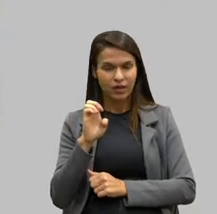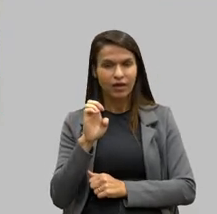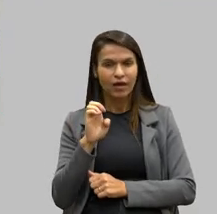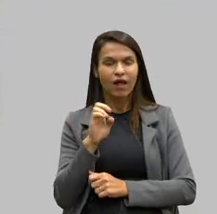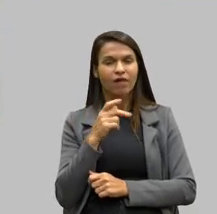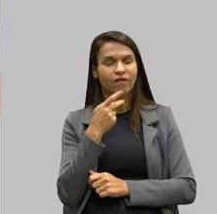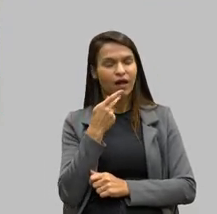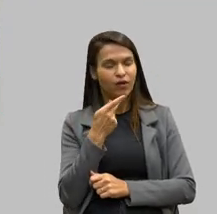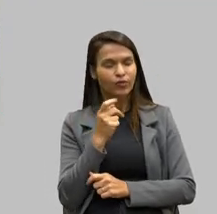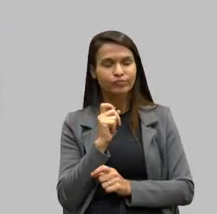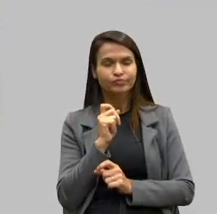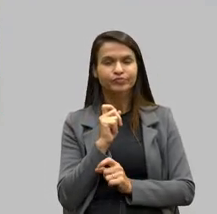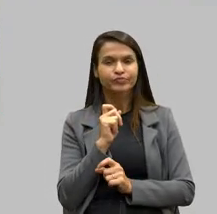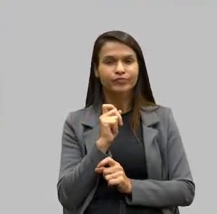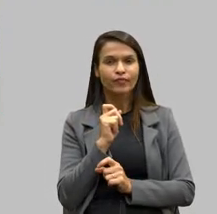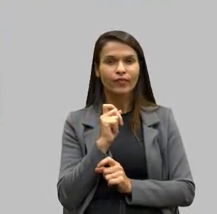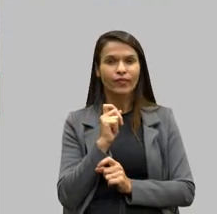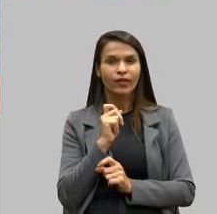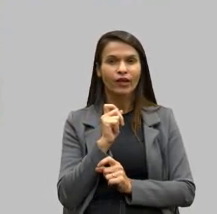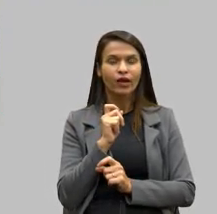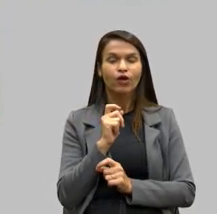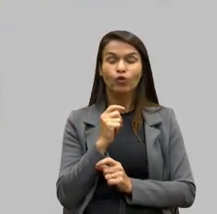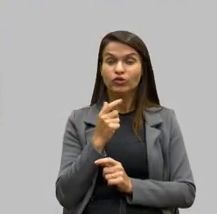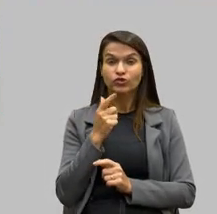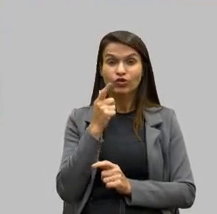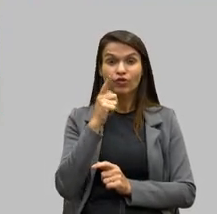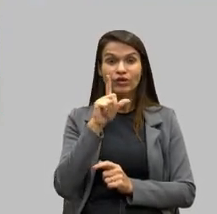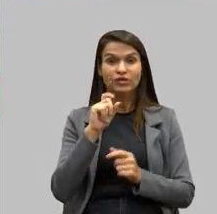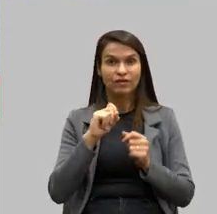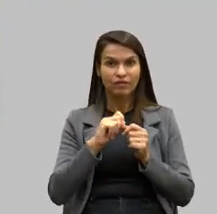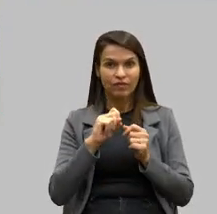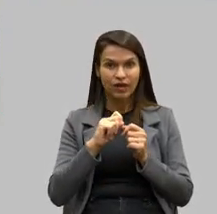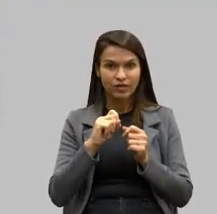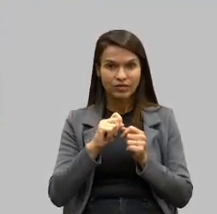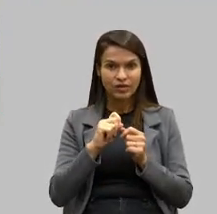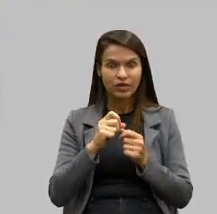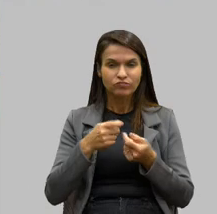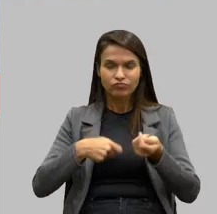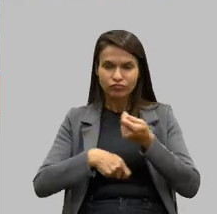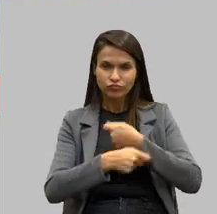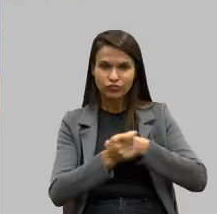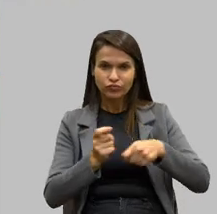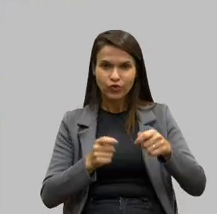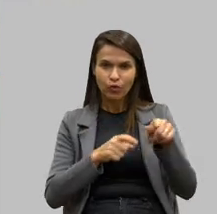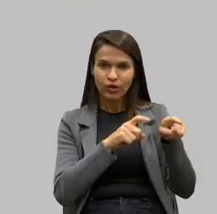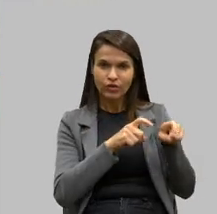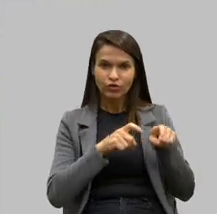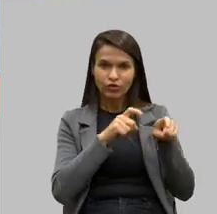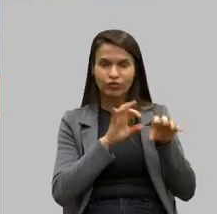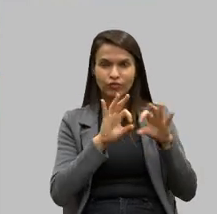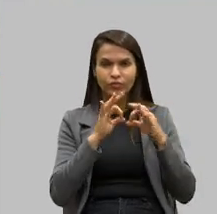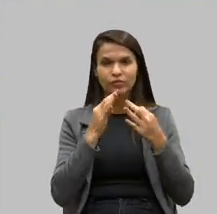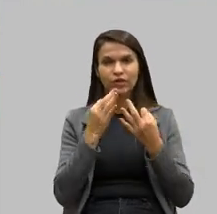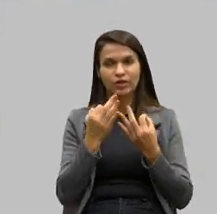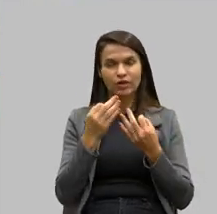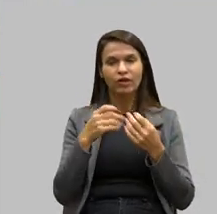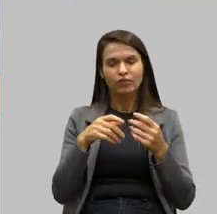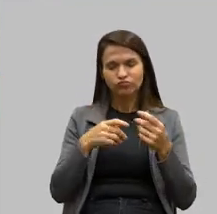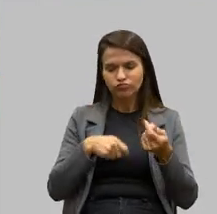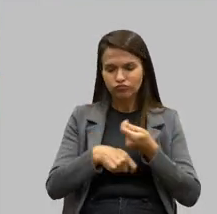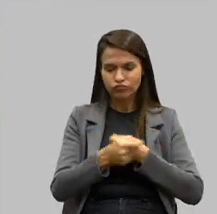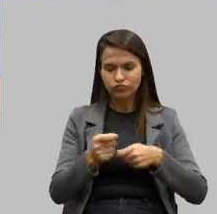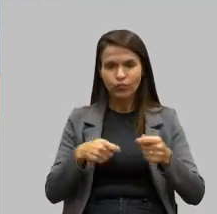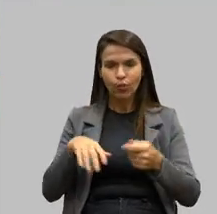assim, Igor, quando a gente consegue fazer esse treinamento para a agricultura familiar com o mercado local,